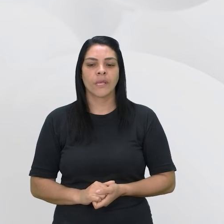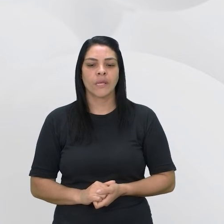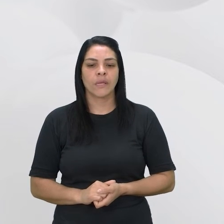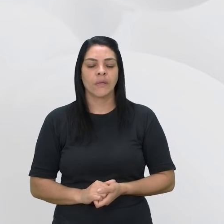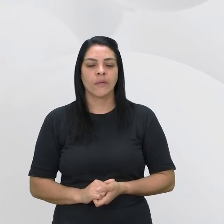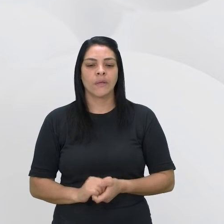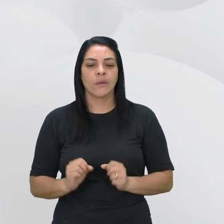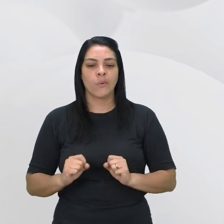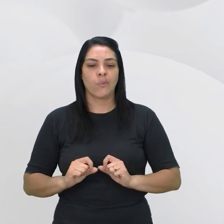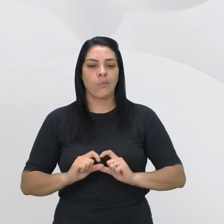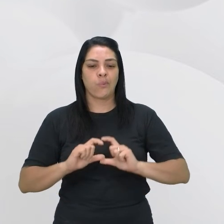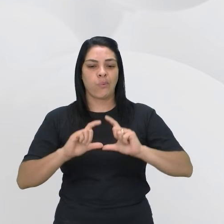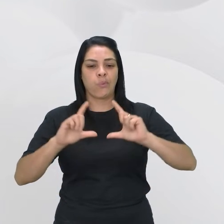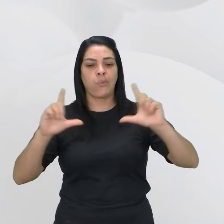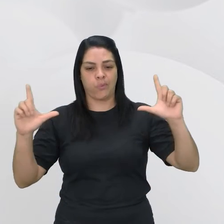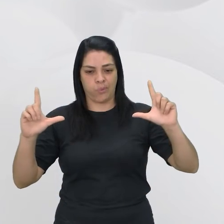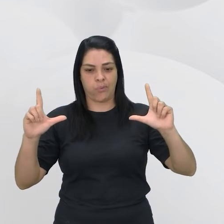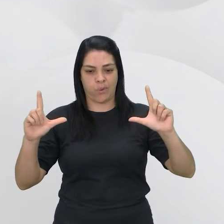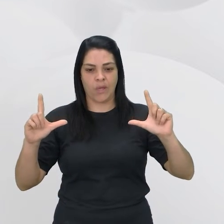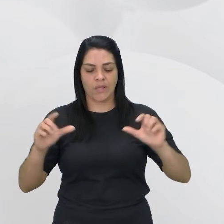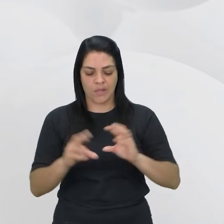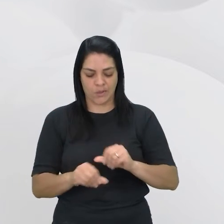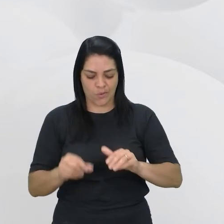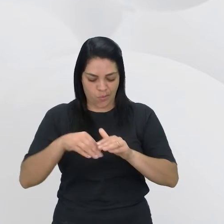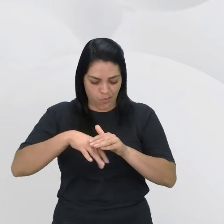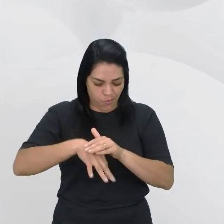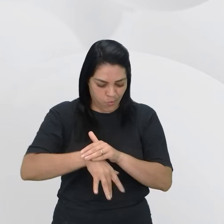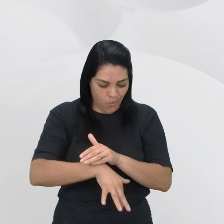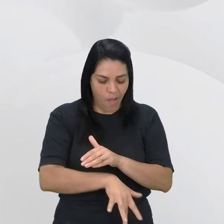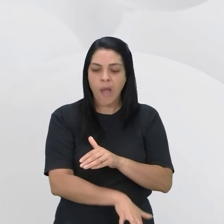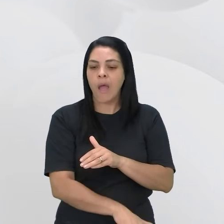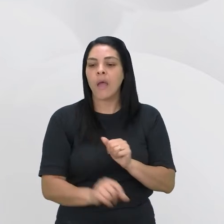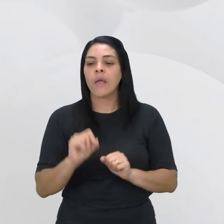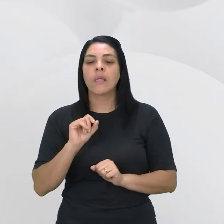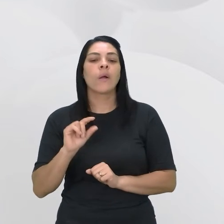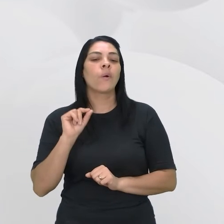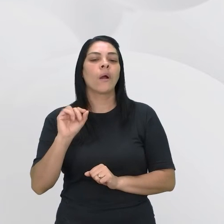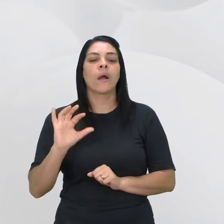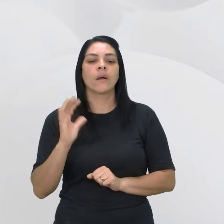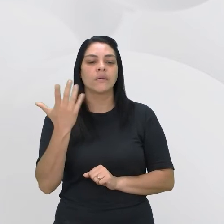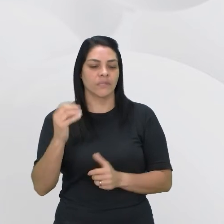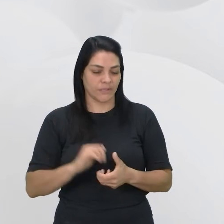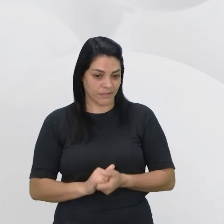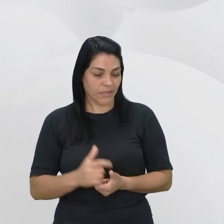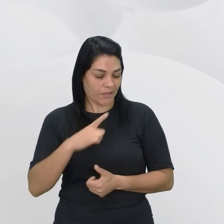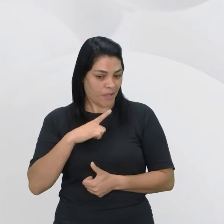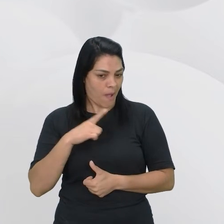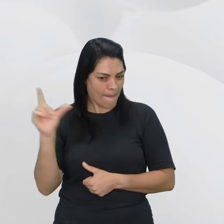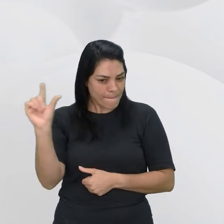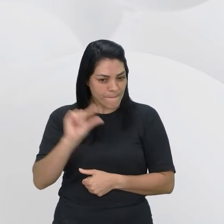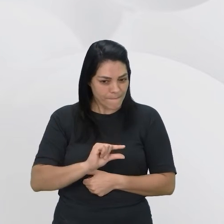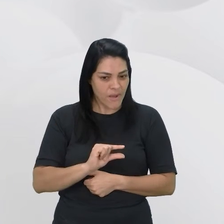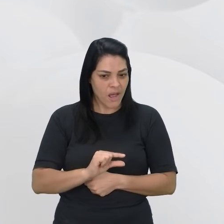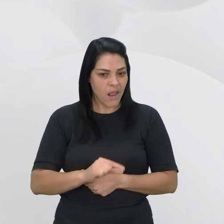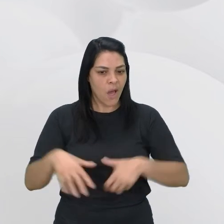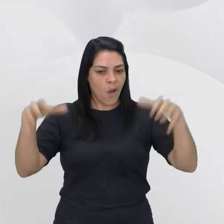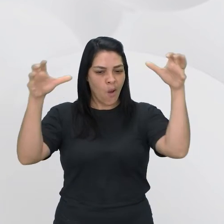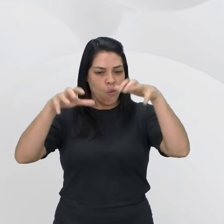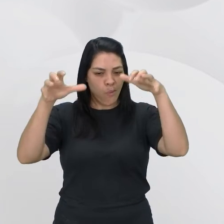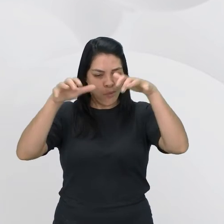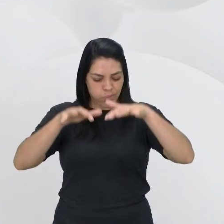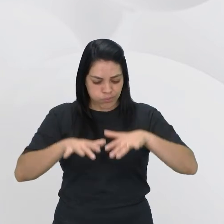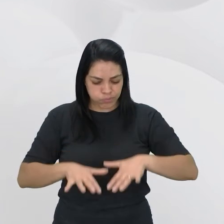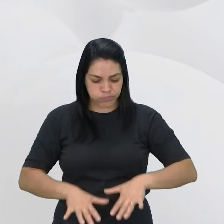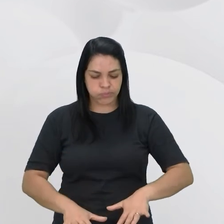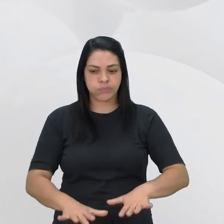Aumenta a infiltração de água no solo, né, então indiretamente contribui para diminuir as enchentes, né, porque